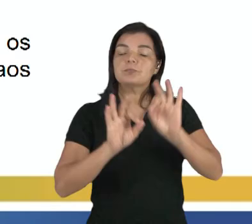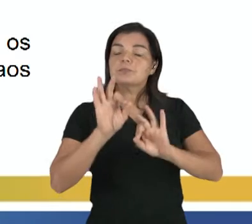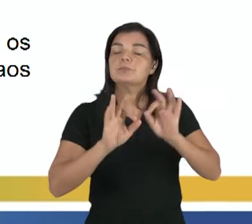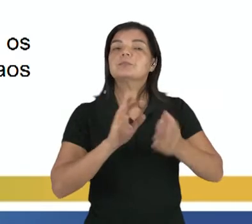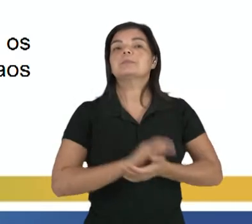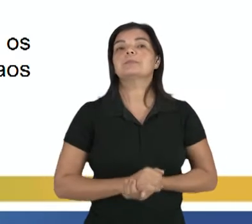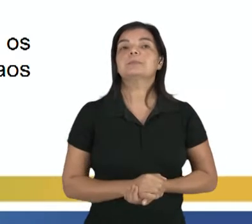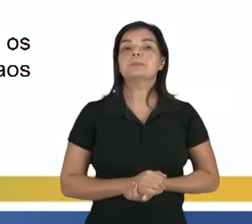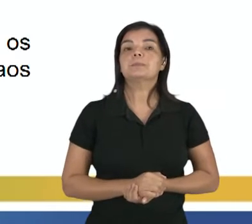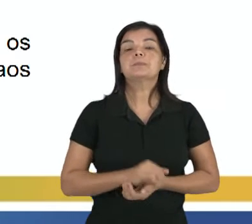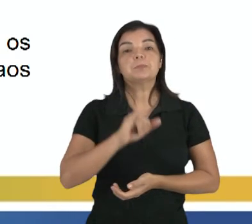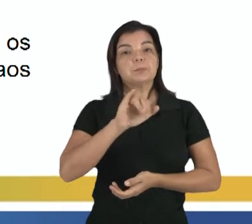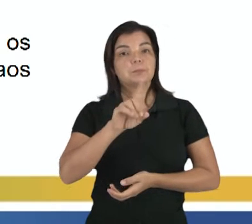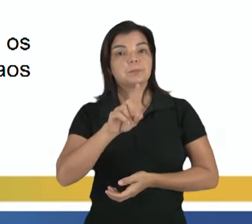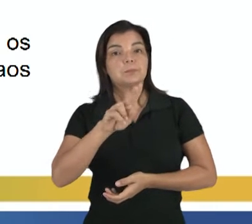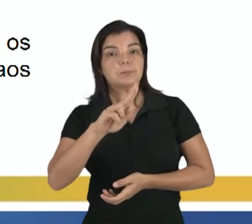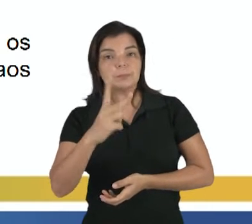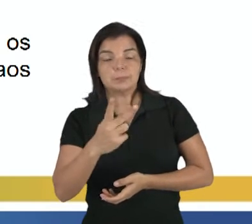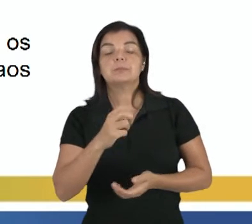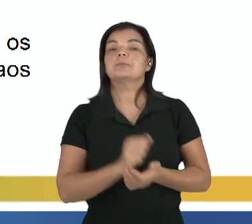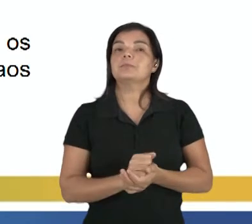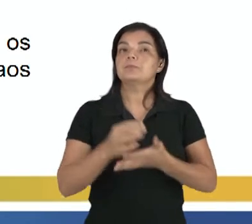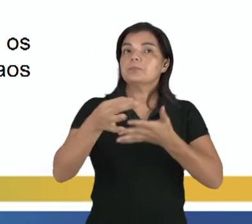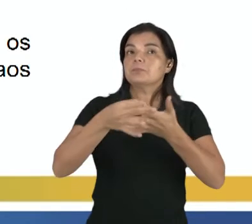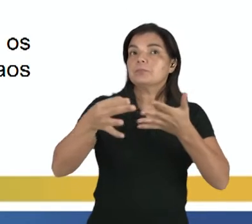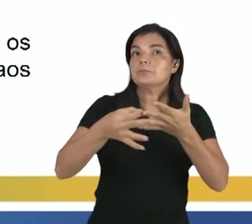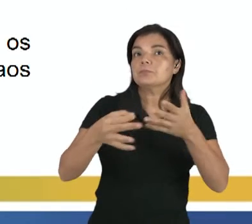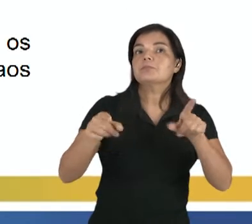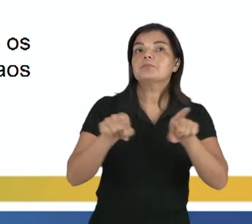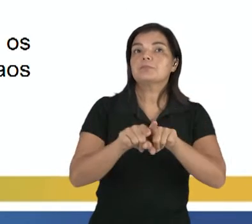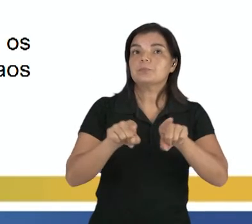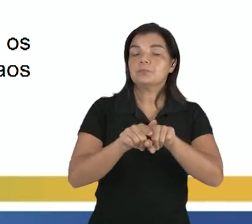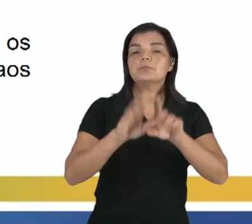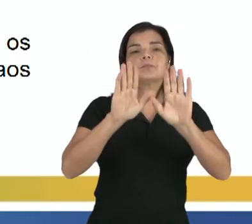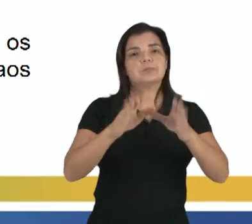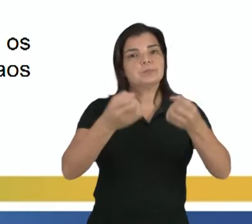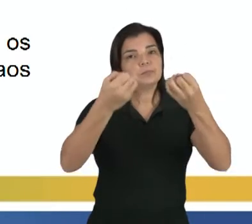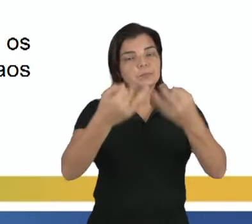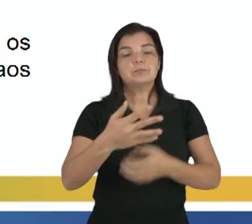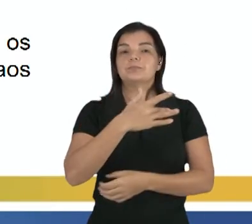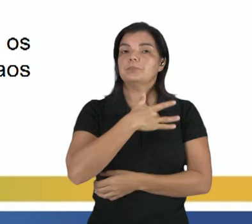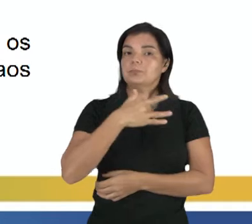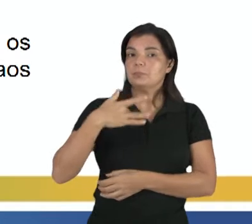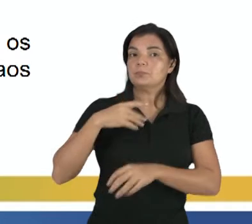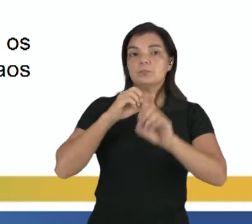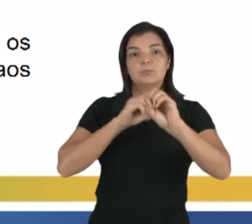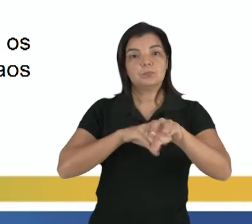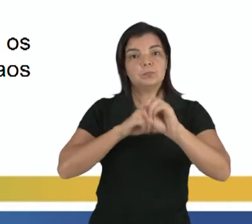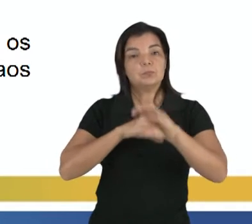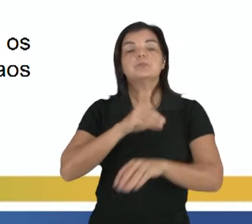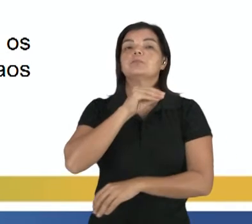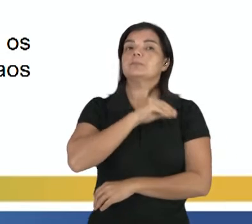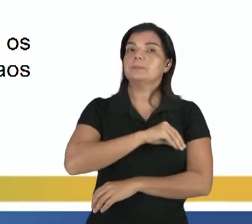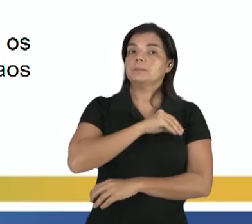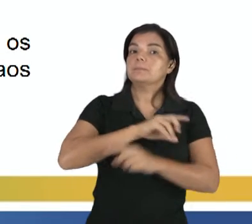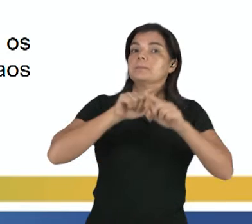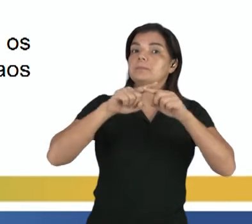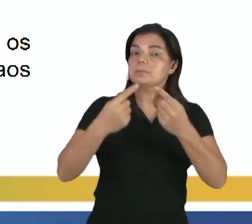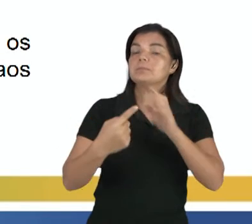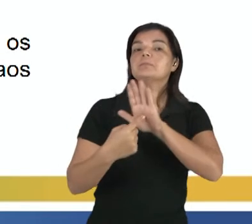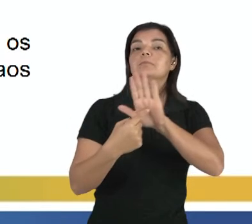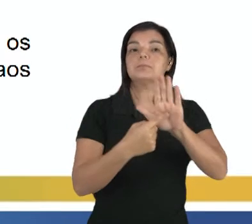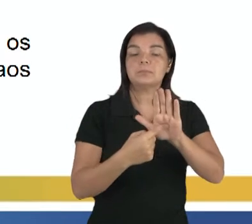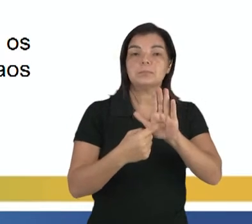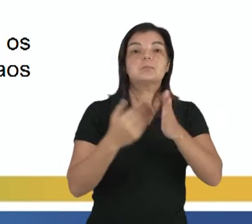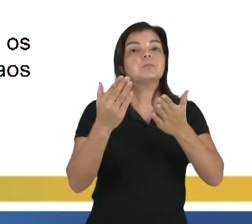IDH? O IDH ele possui como elementos norteadores os indicadores que a gente já falou, saúde, educação e renda. Mas eles